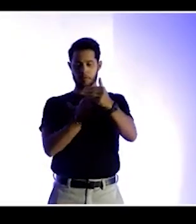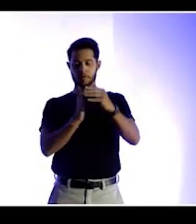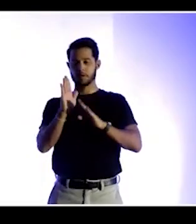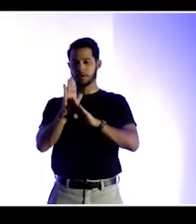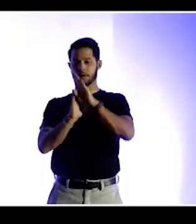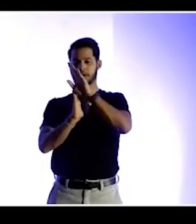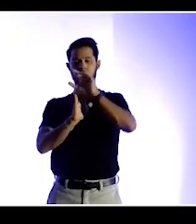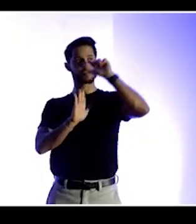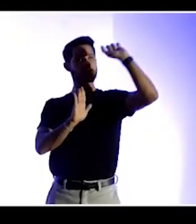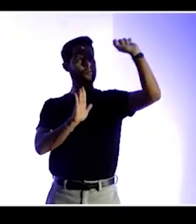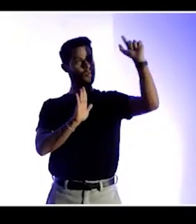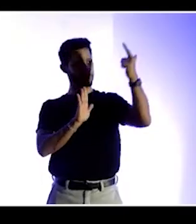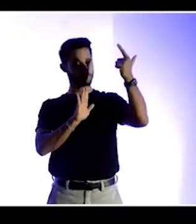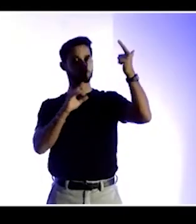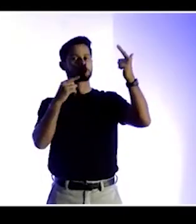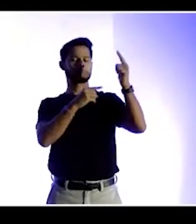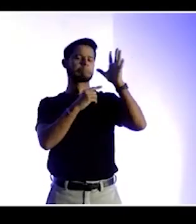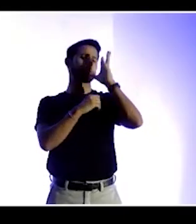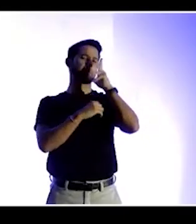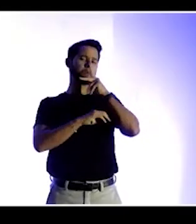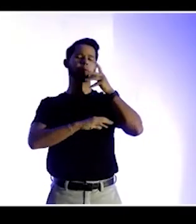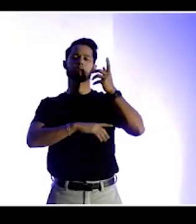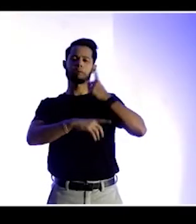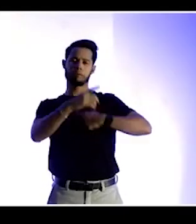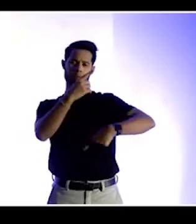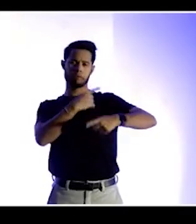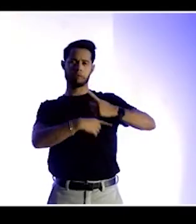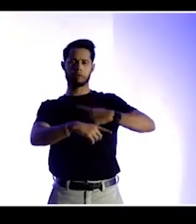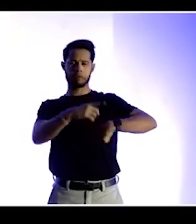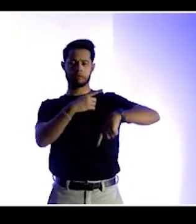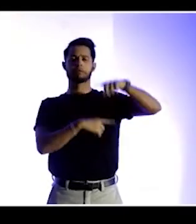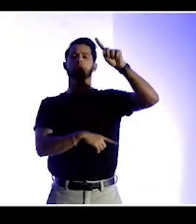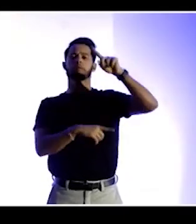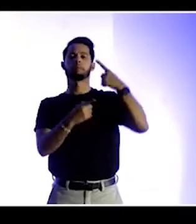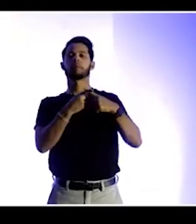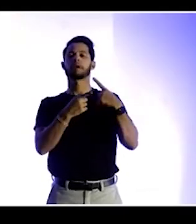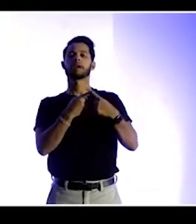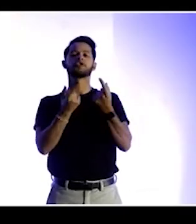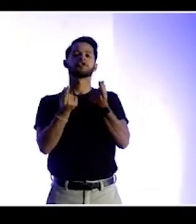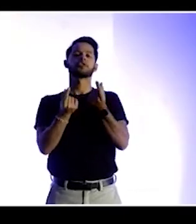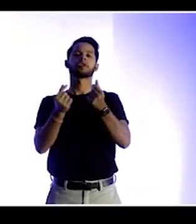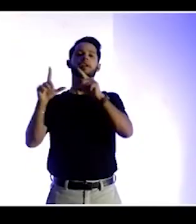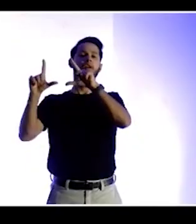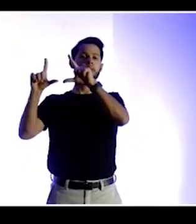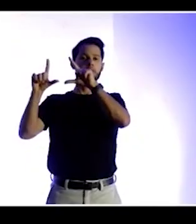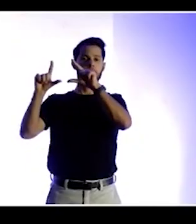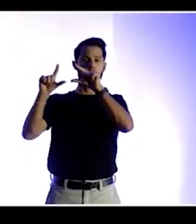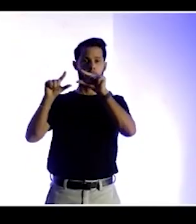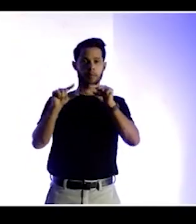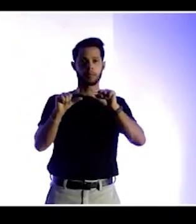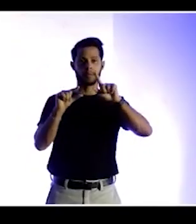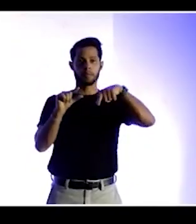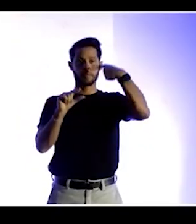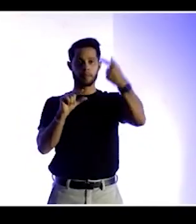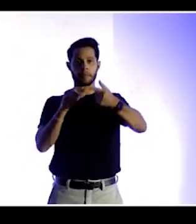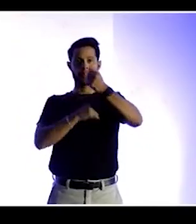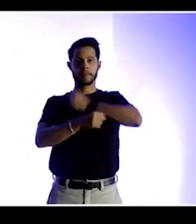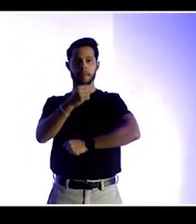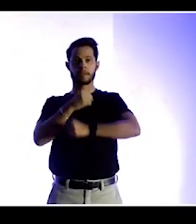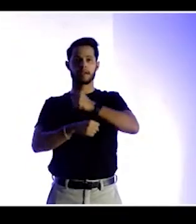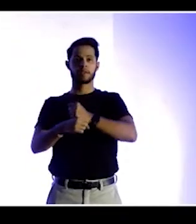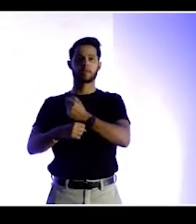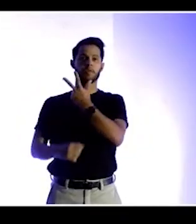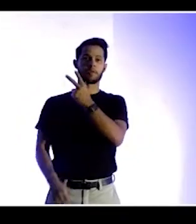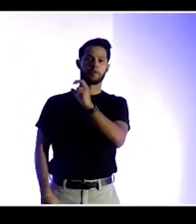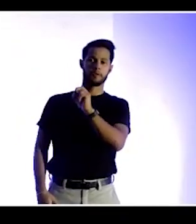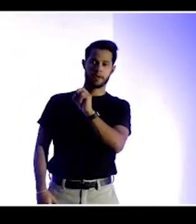solar. Demorou alguns anos para pegar embalo, enquanto o custo continuava a cair. E aí, a partir aqui de 20, 21, realmente é o tal do